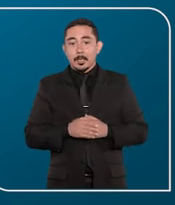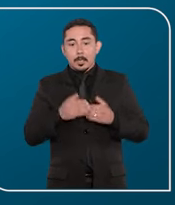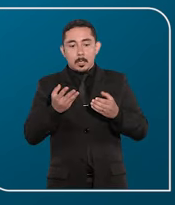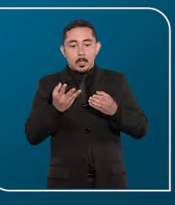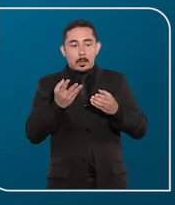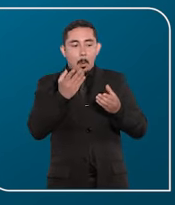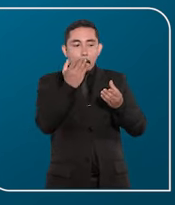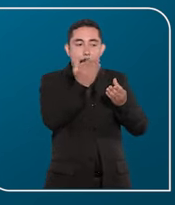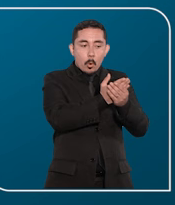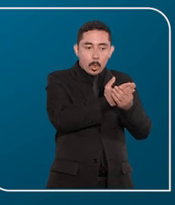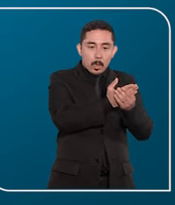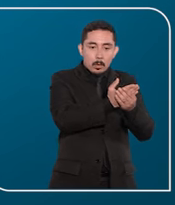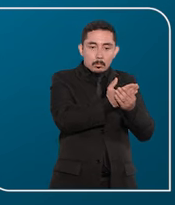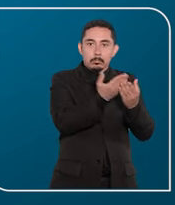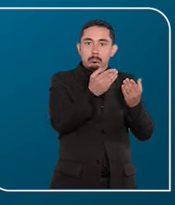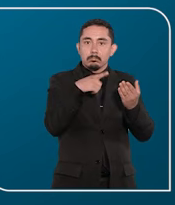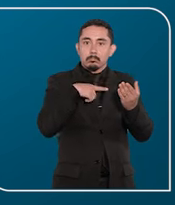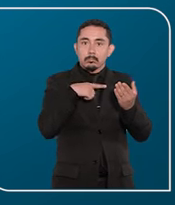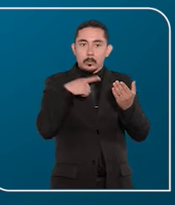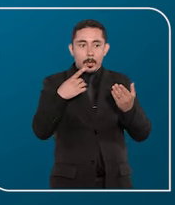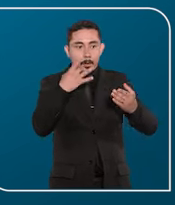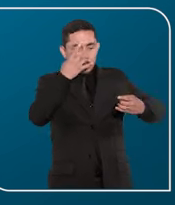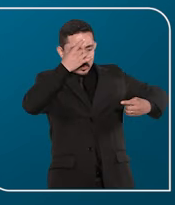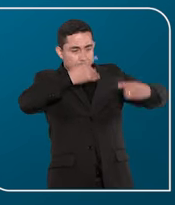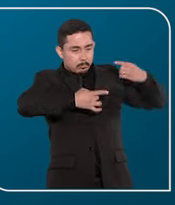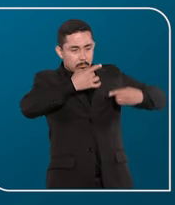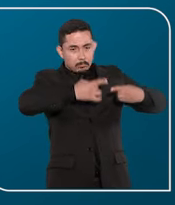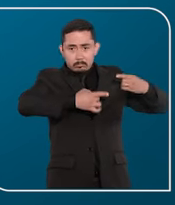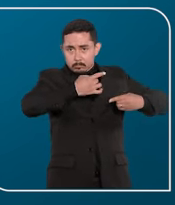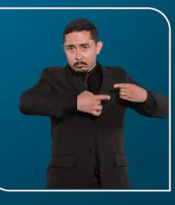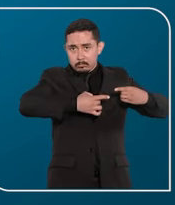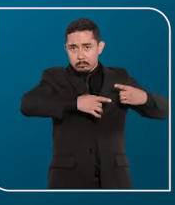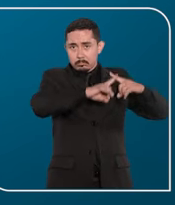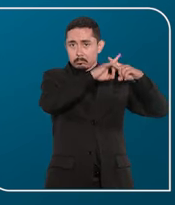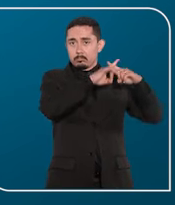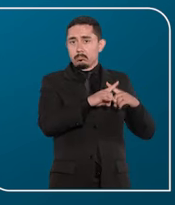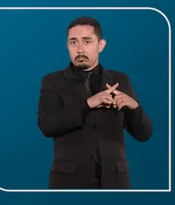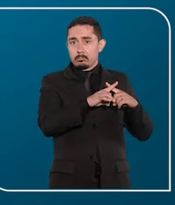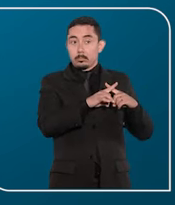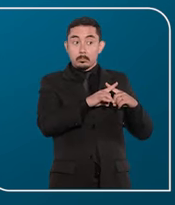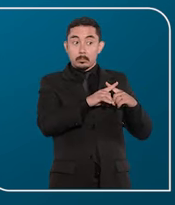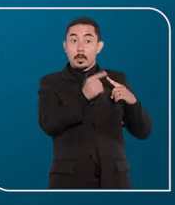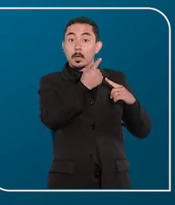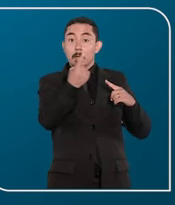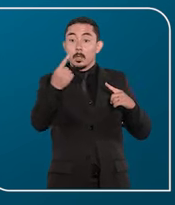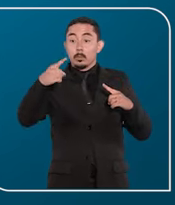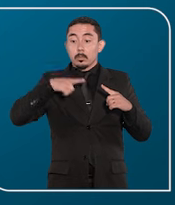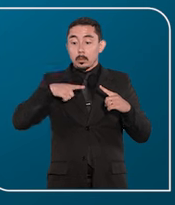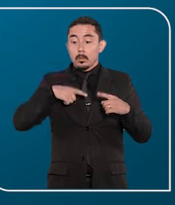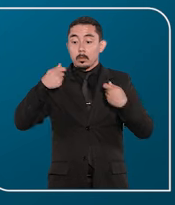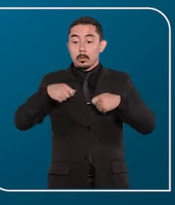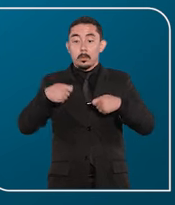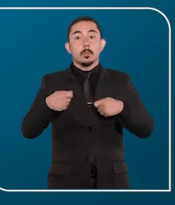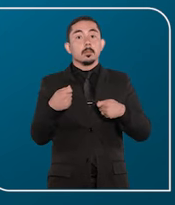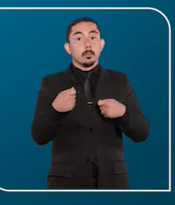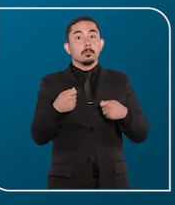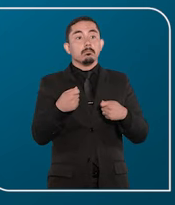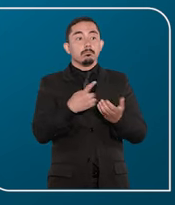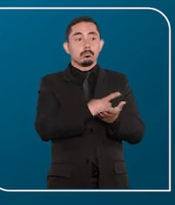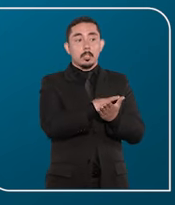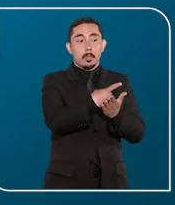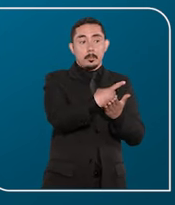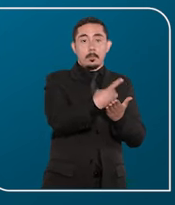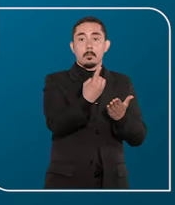processo, dentro de uma lide, dentro de uma disputa, né, todos devem ter o seu defensor, né? E vejam, e